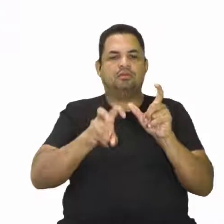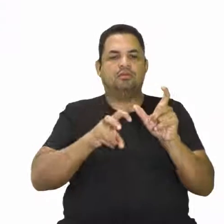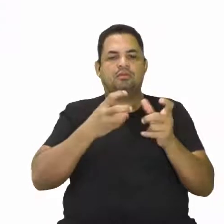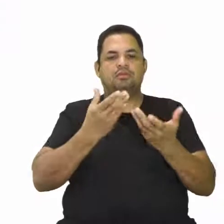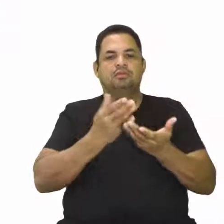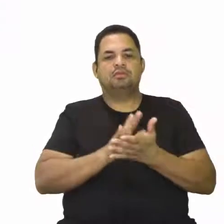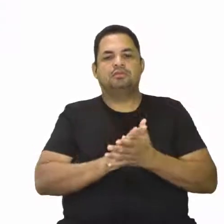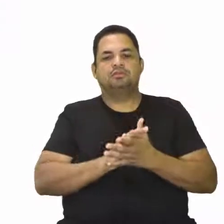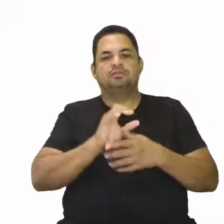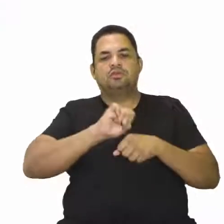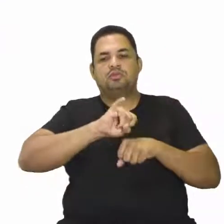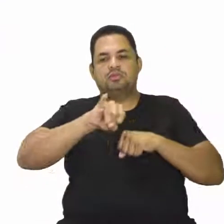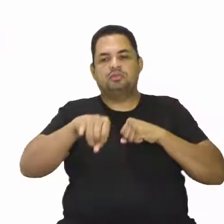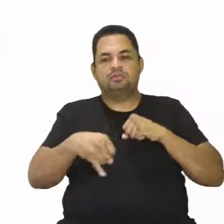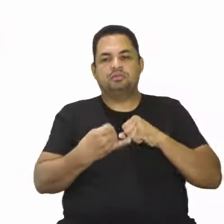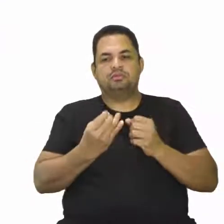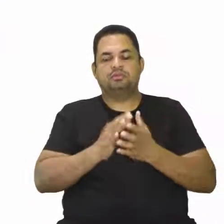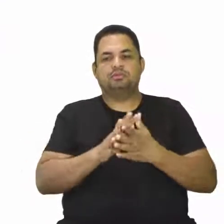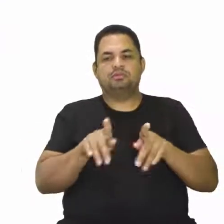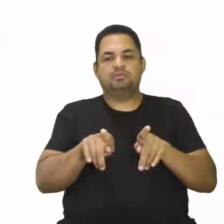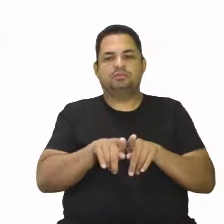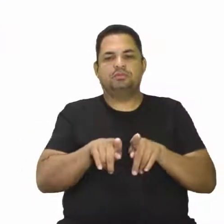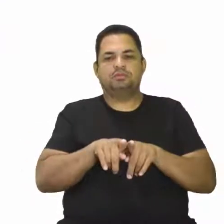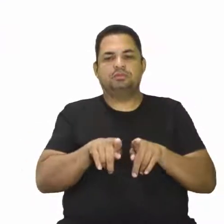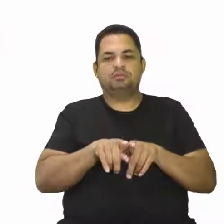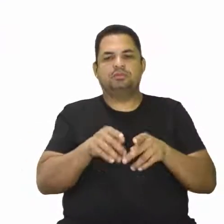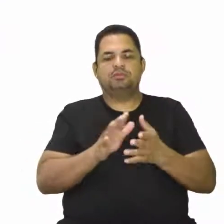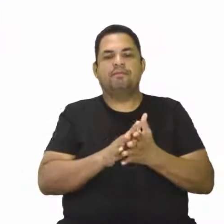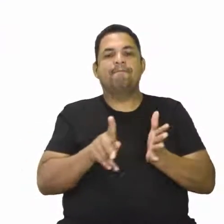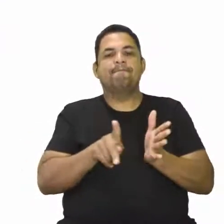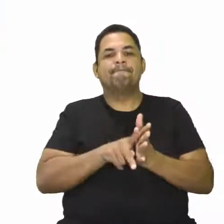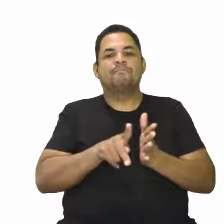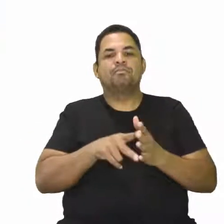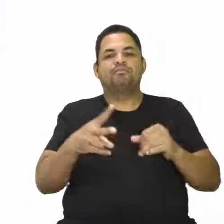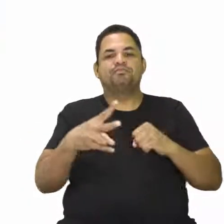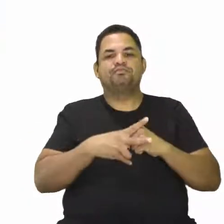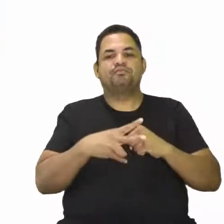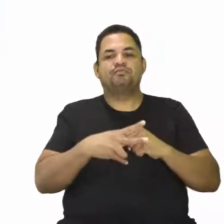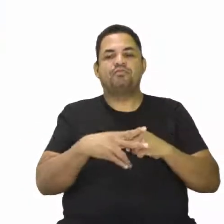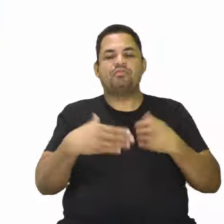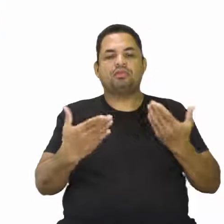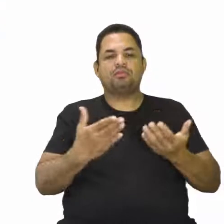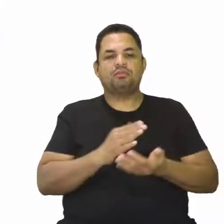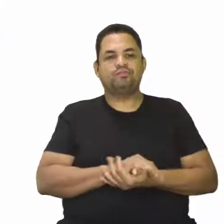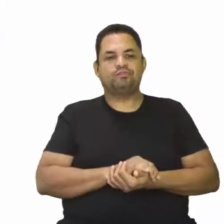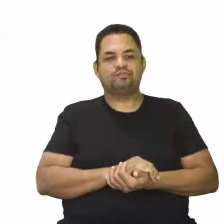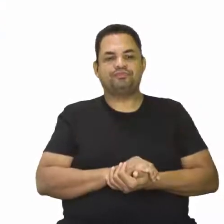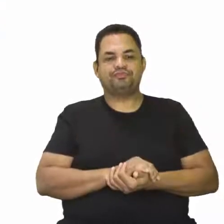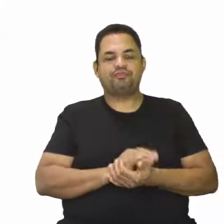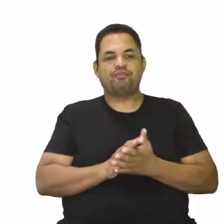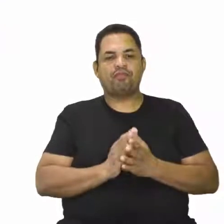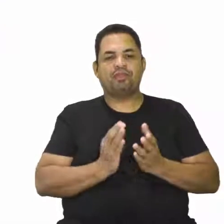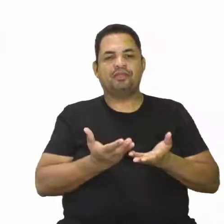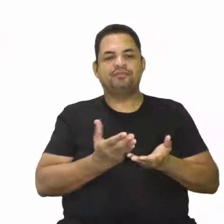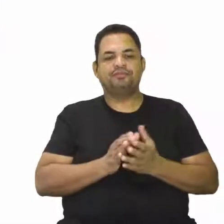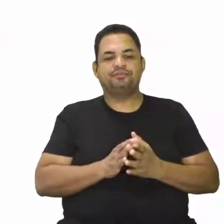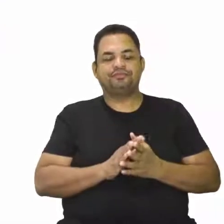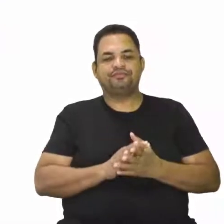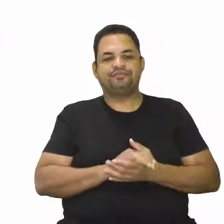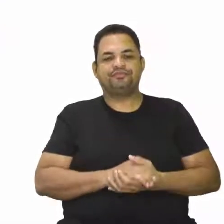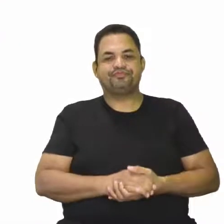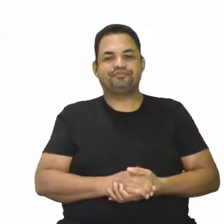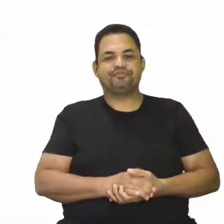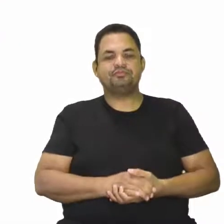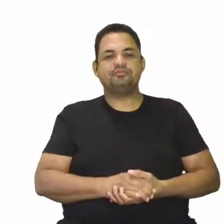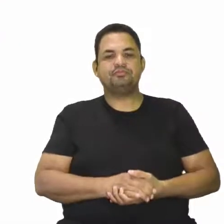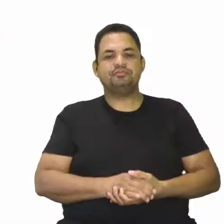um adjetivo ou ainda do próprio verbo. La clase de matemáticas